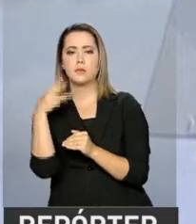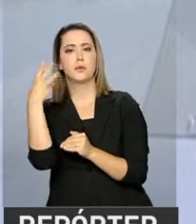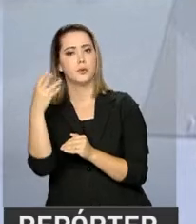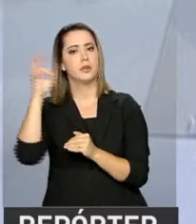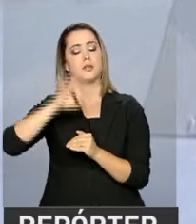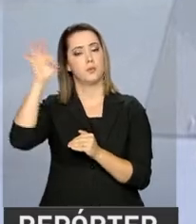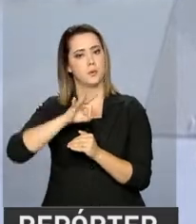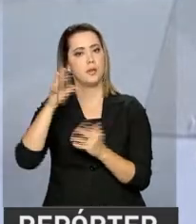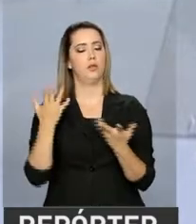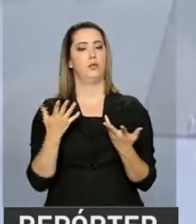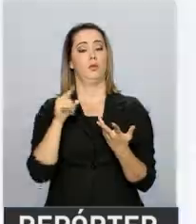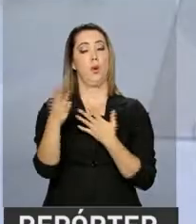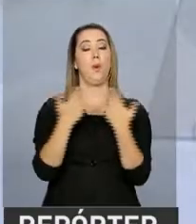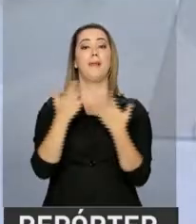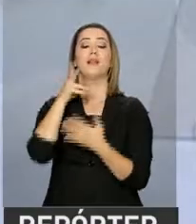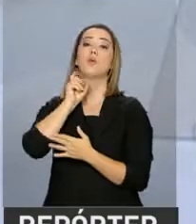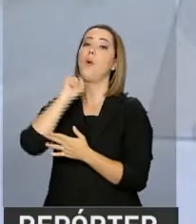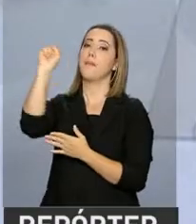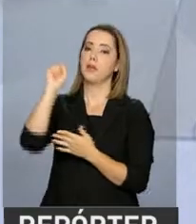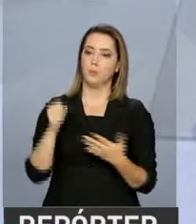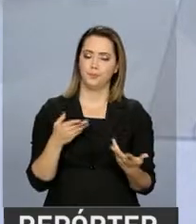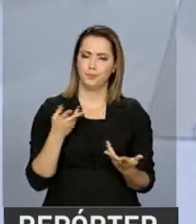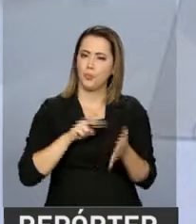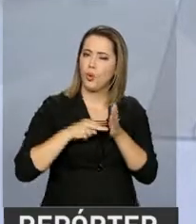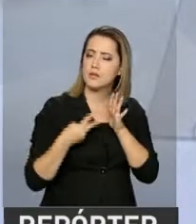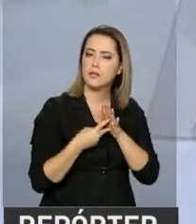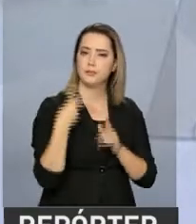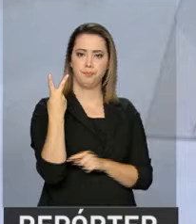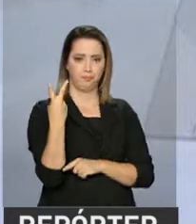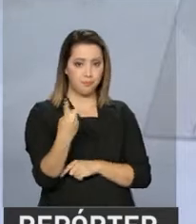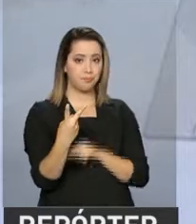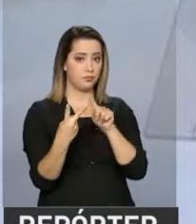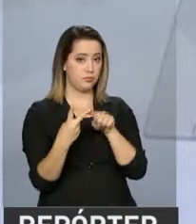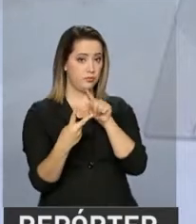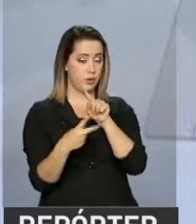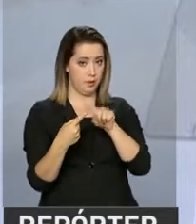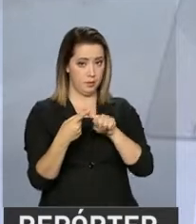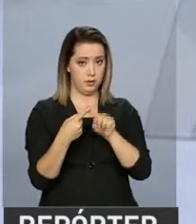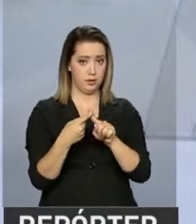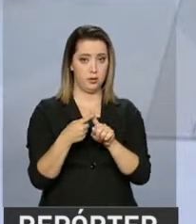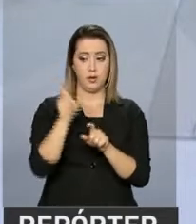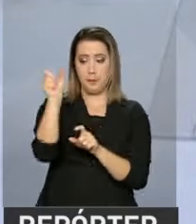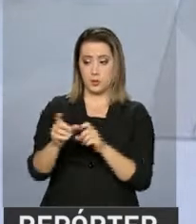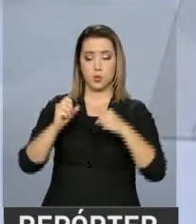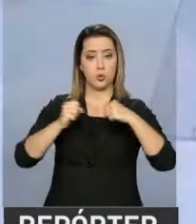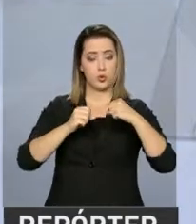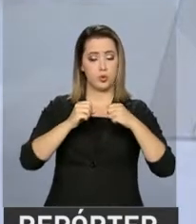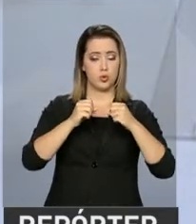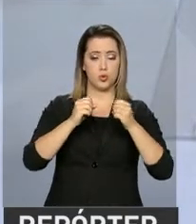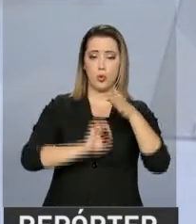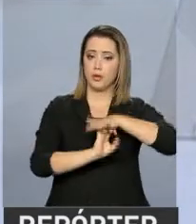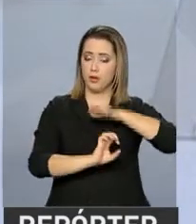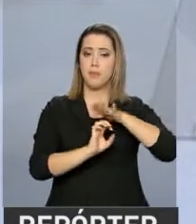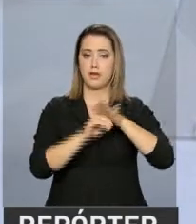3,3% com relação a abril. Isso significa duas coisas. Primeiro, o empresário brasileiro está confiante